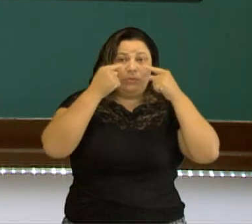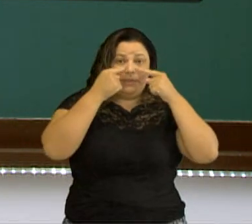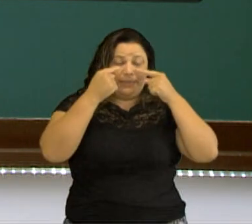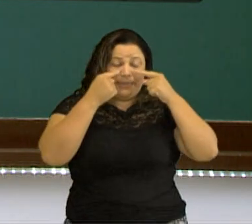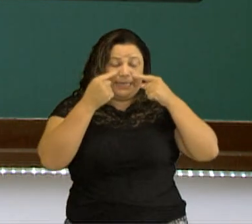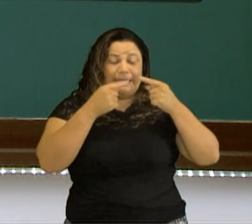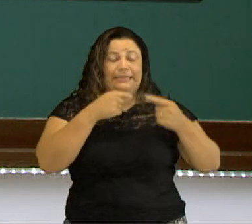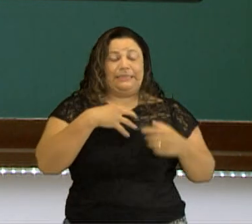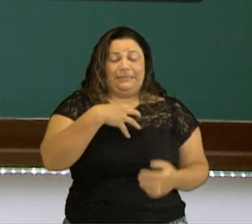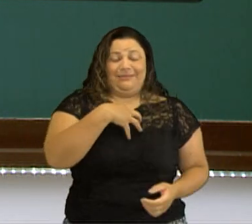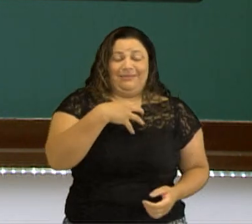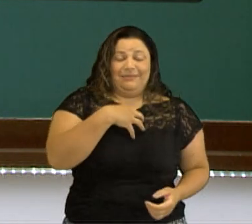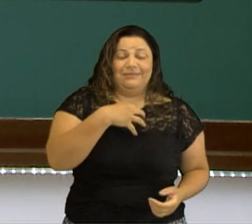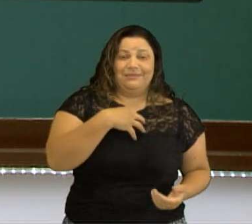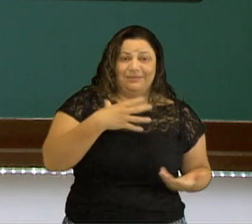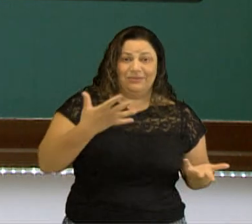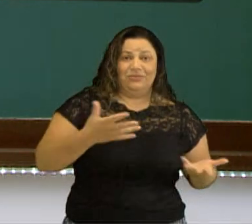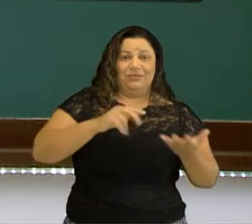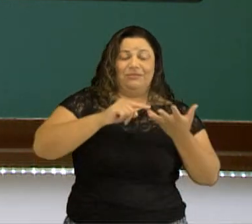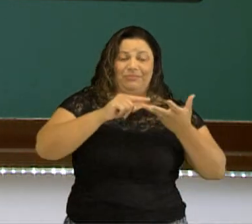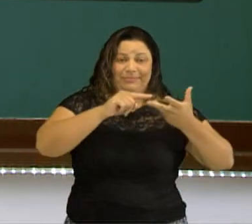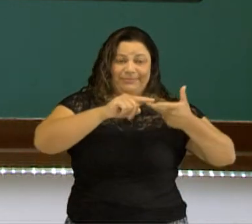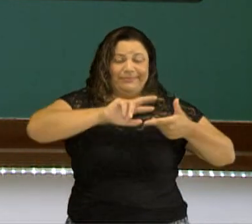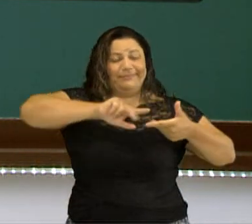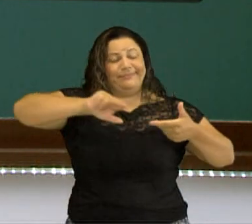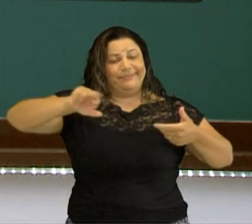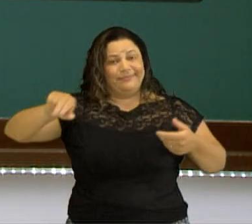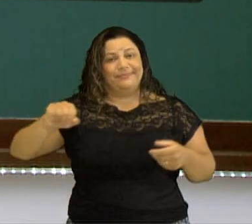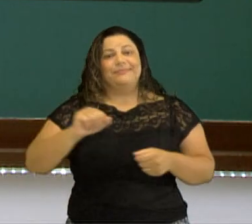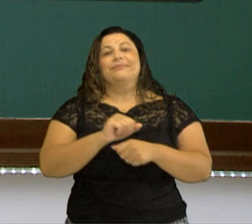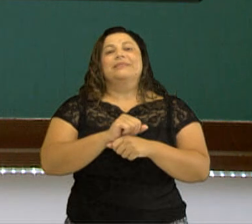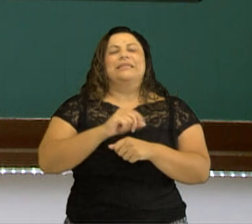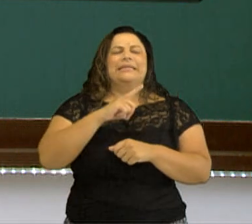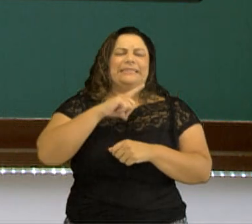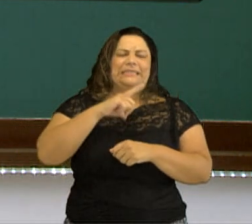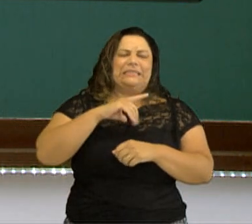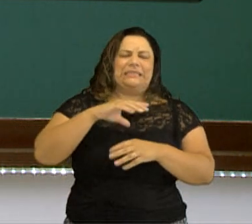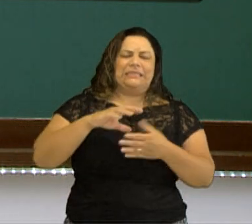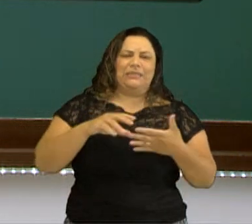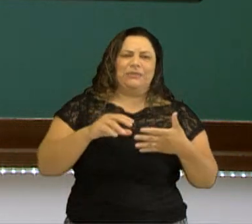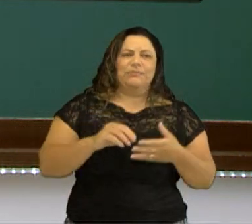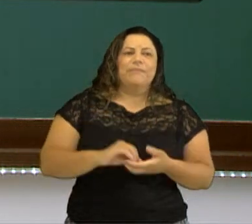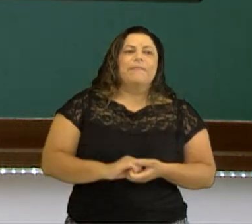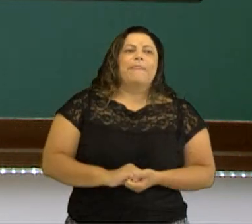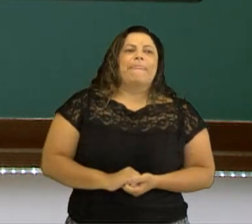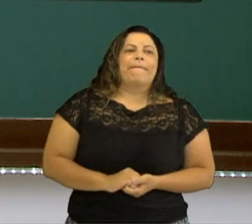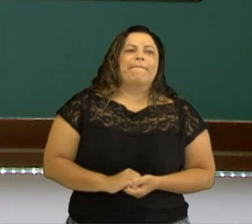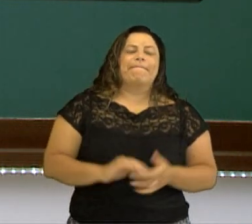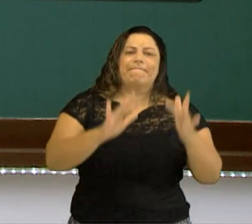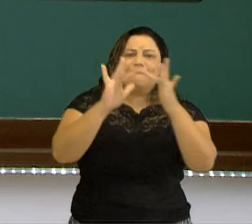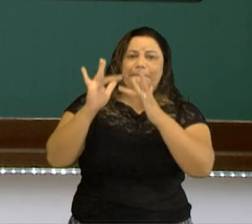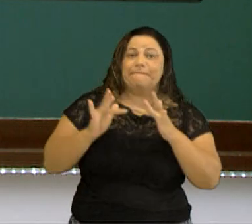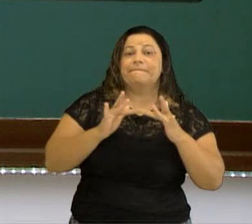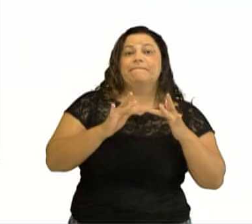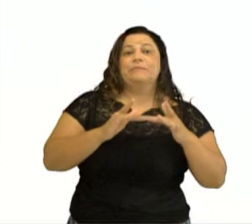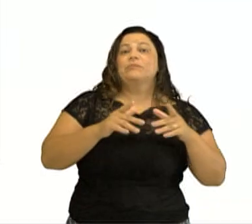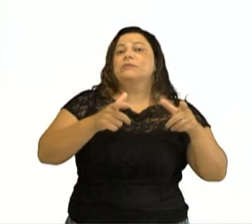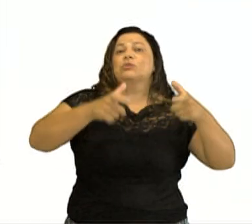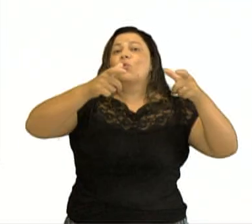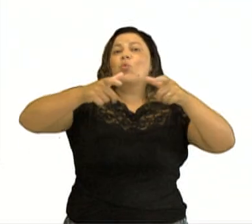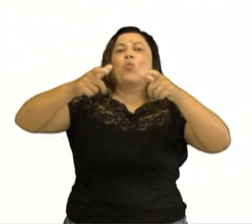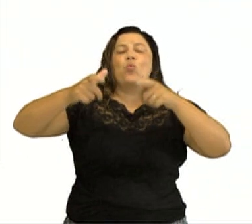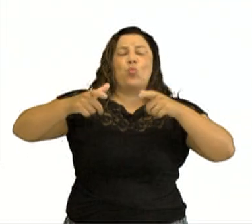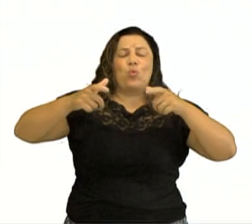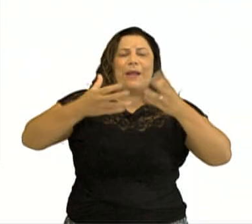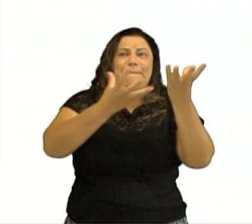está com esses sintomas de vários tipos de viroses que tem esse tipo de contágio. Evitar lugar com muita gente, porque se